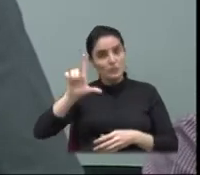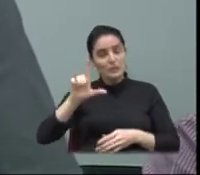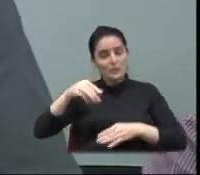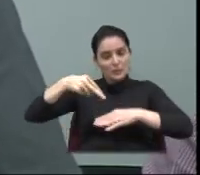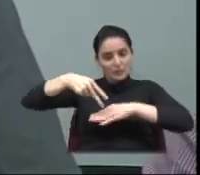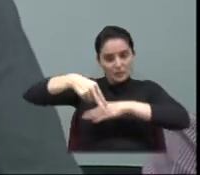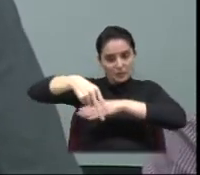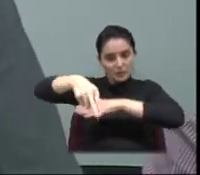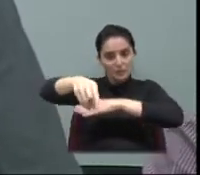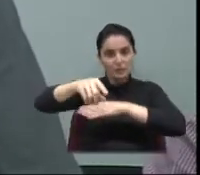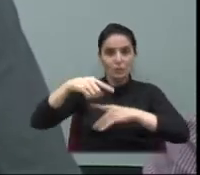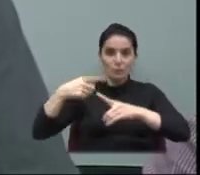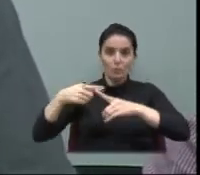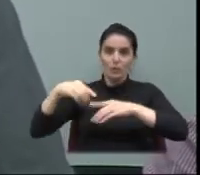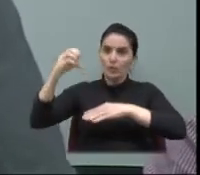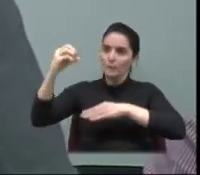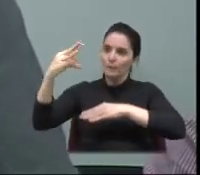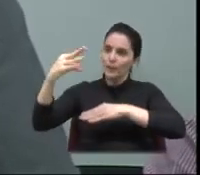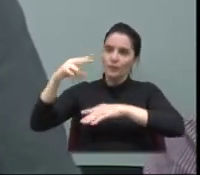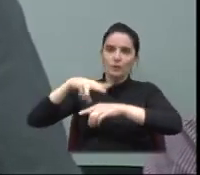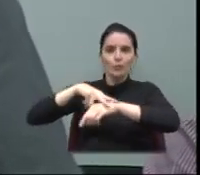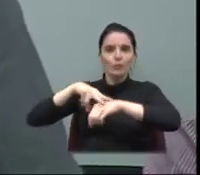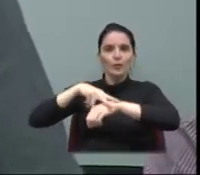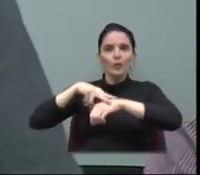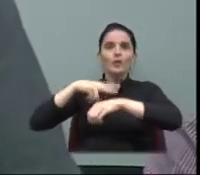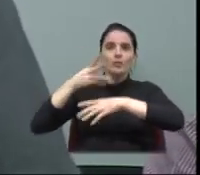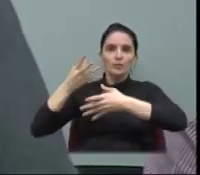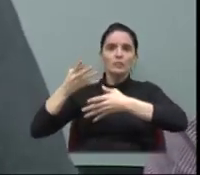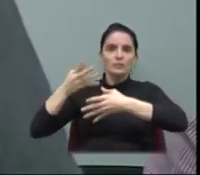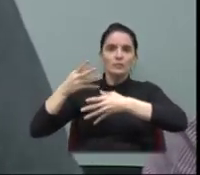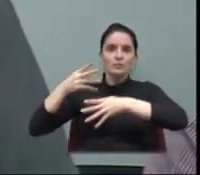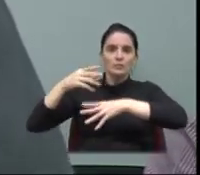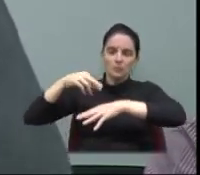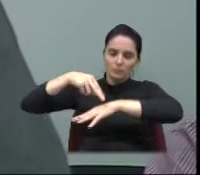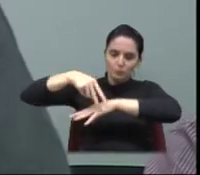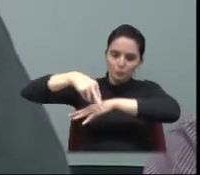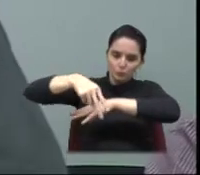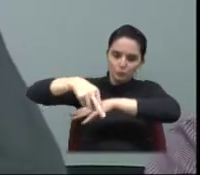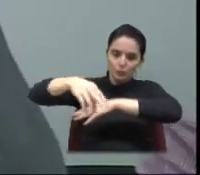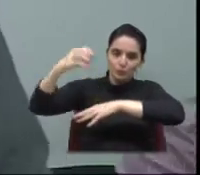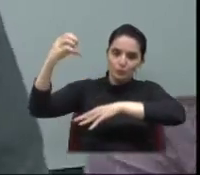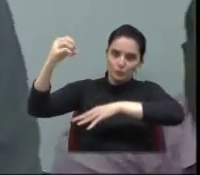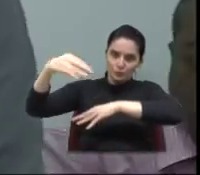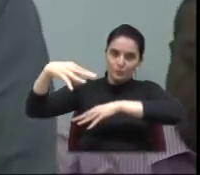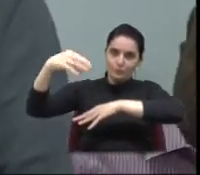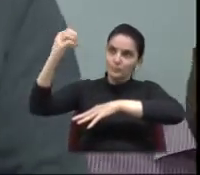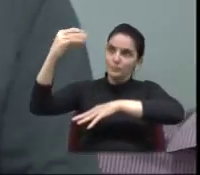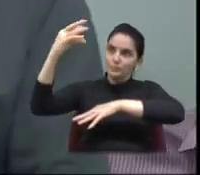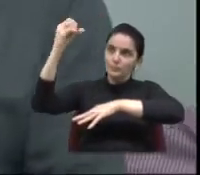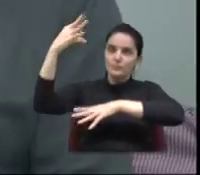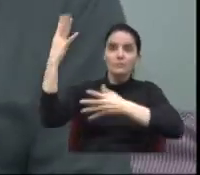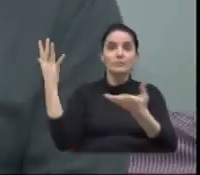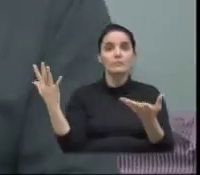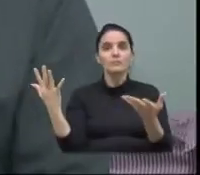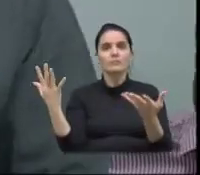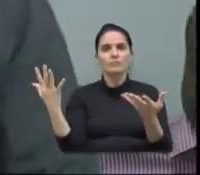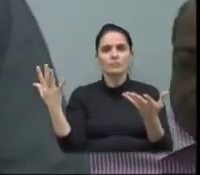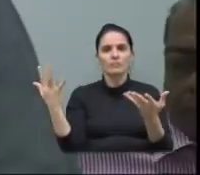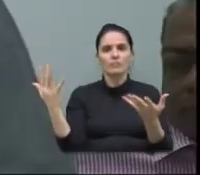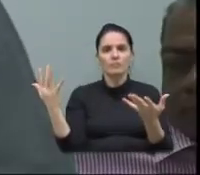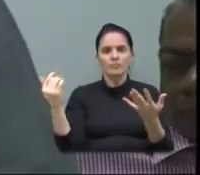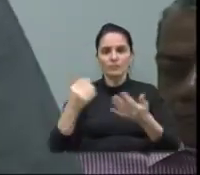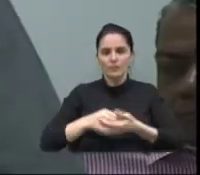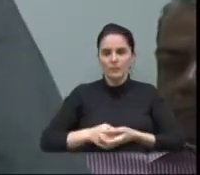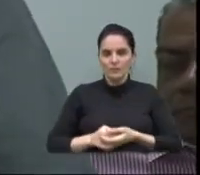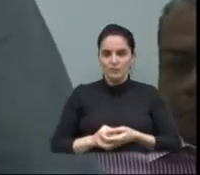Temos que planejar a cidade, aprovar loteamento. E imagina quando ali, onde era o antigo campo da aviação, virar loteamento